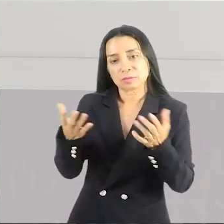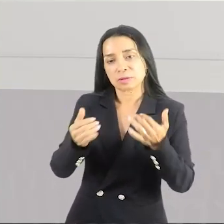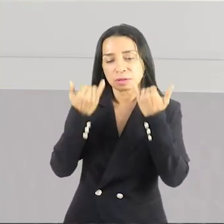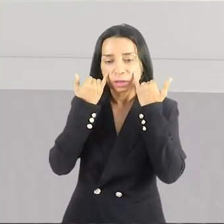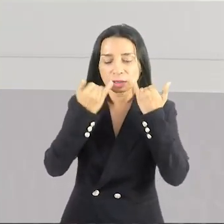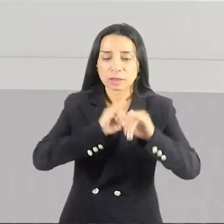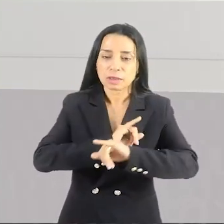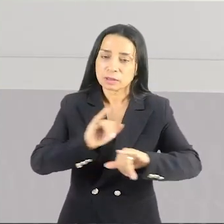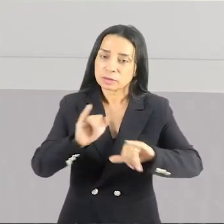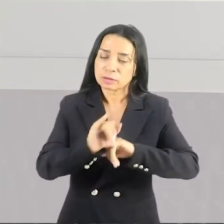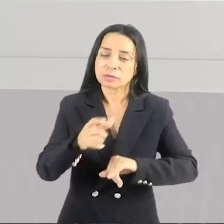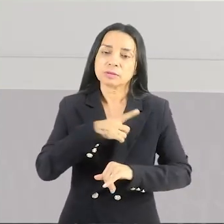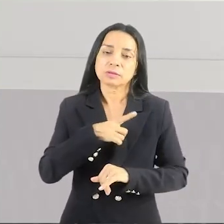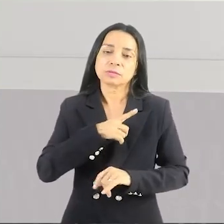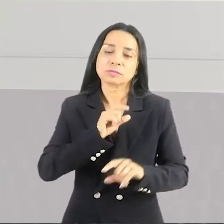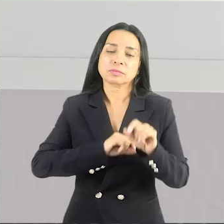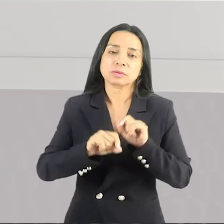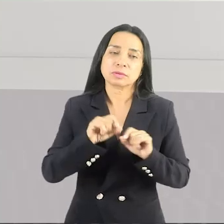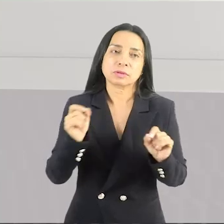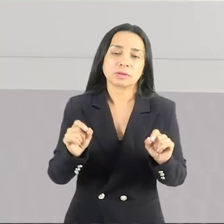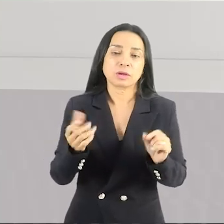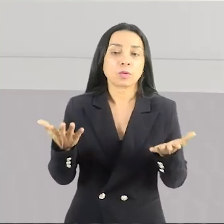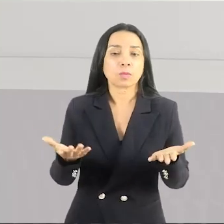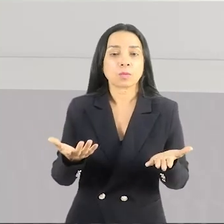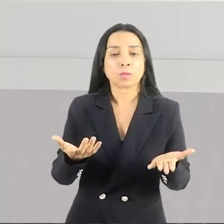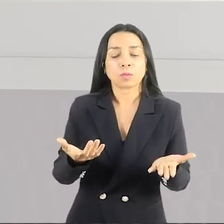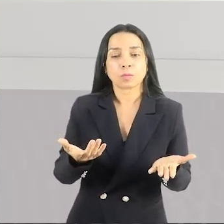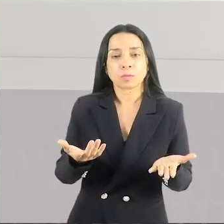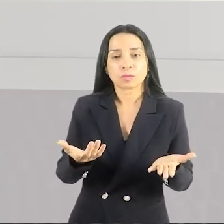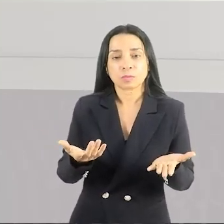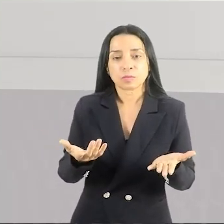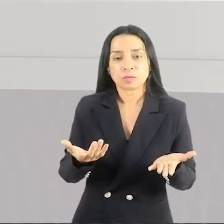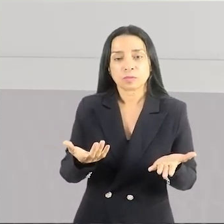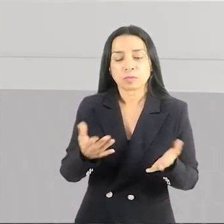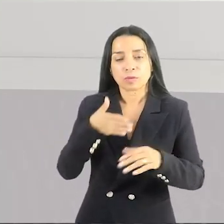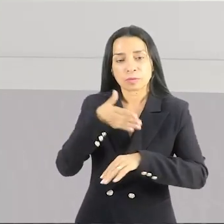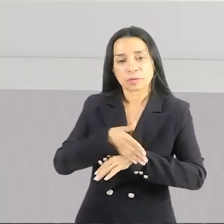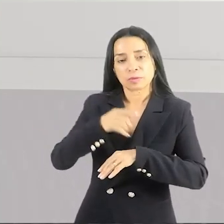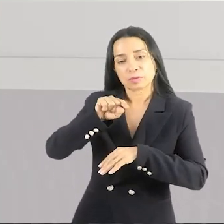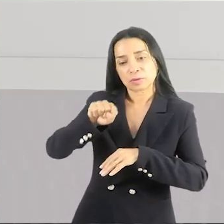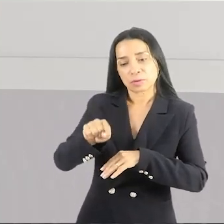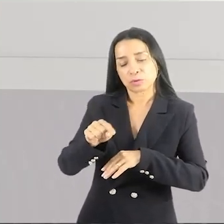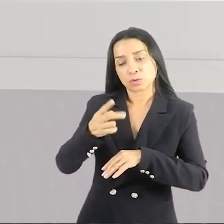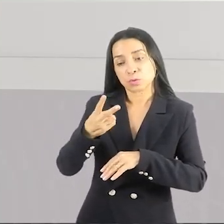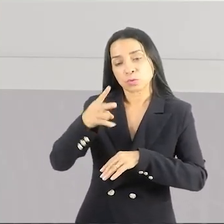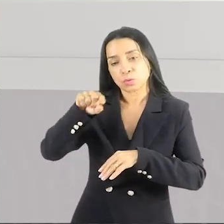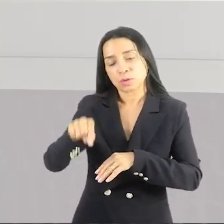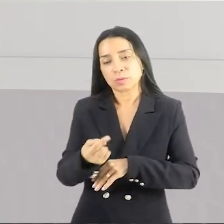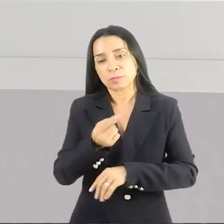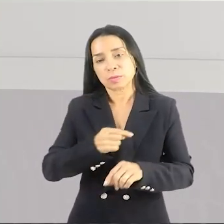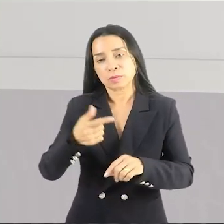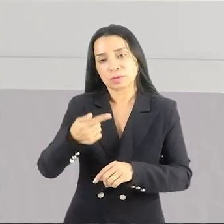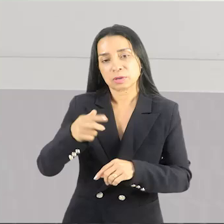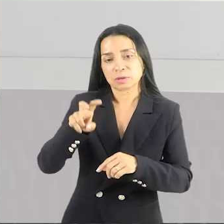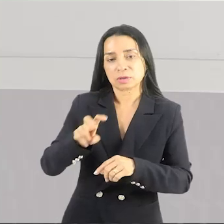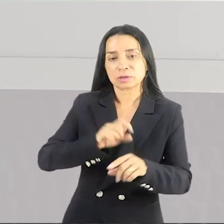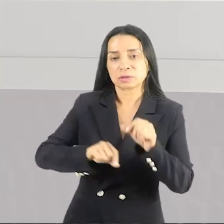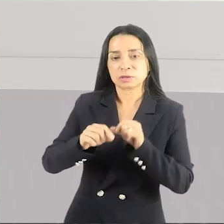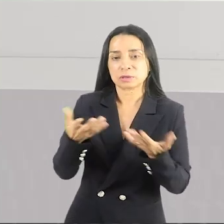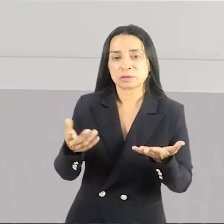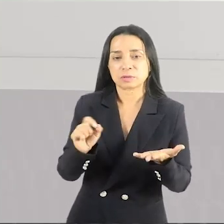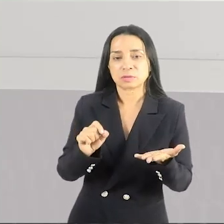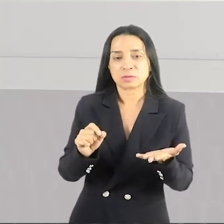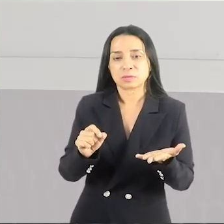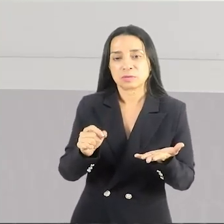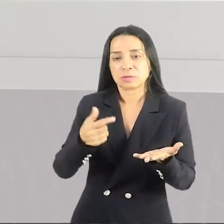aparece. Qual é a frequência do 2.000? 75. Qual é a frequência do 7.000? 25.